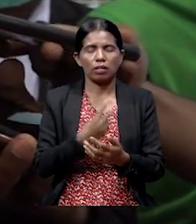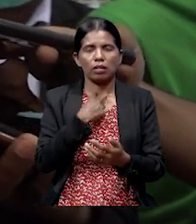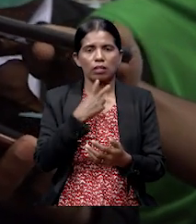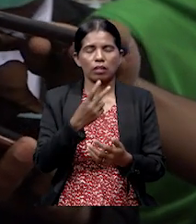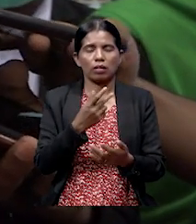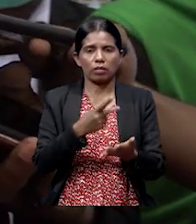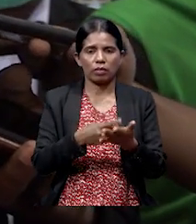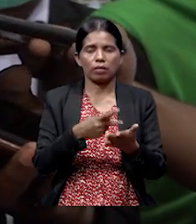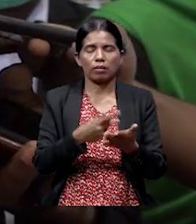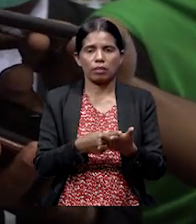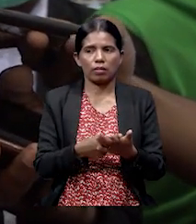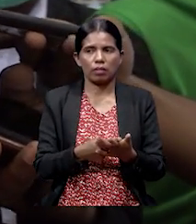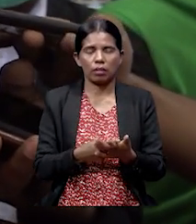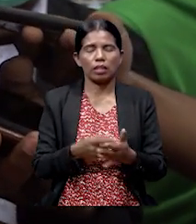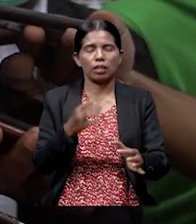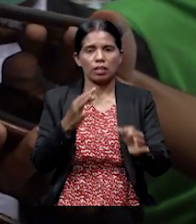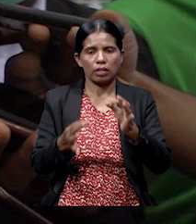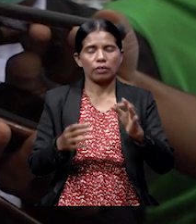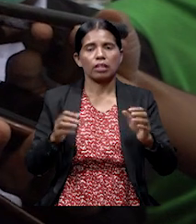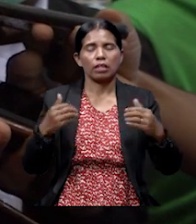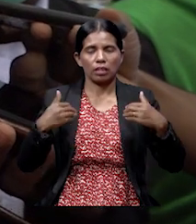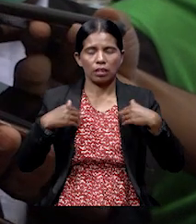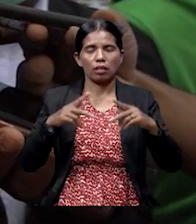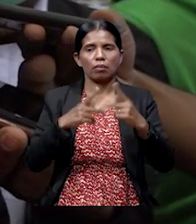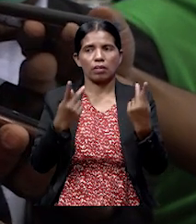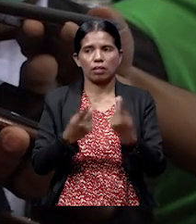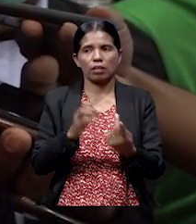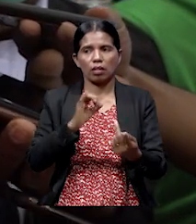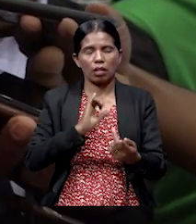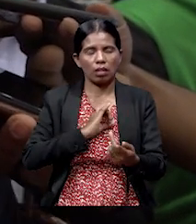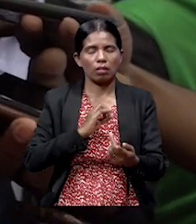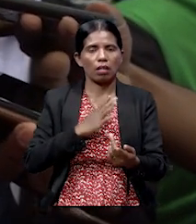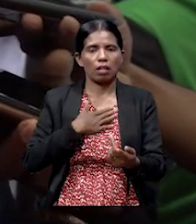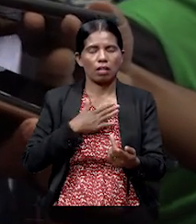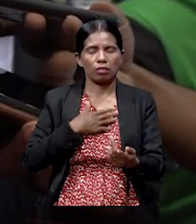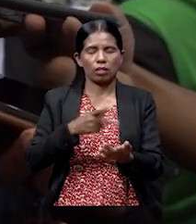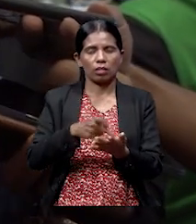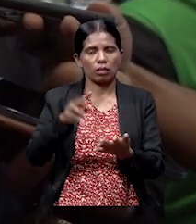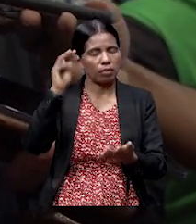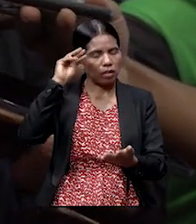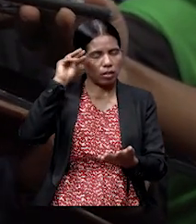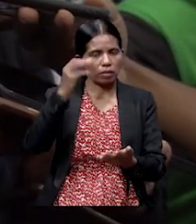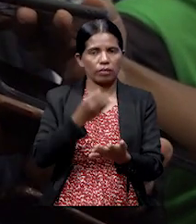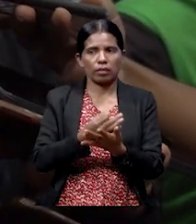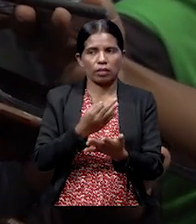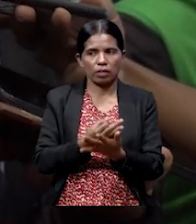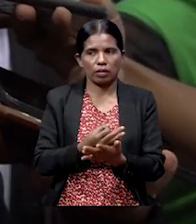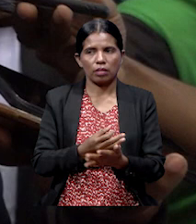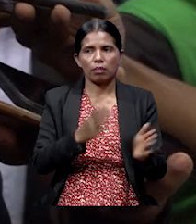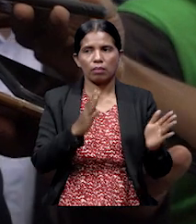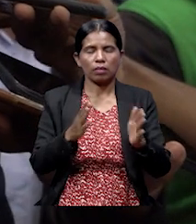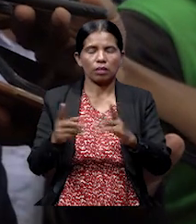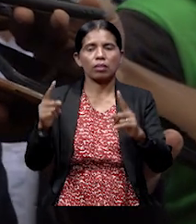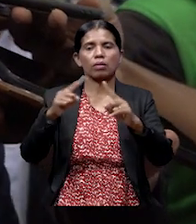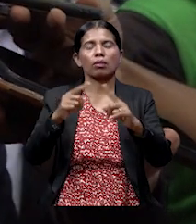kata Kari e a companheira me atende de ano o pagamento da selo. Ministério das Finanças vai atende cada minha processo um torre na